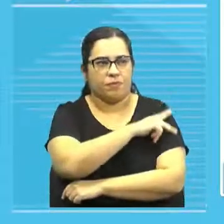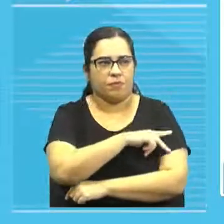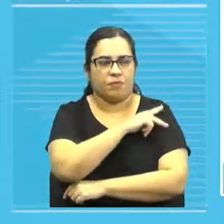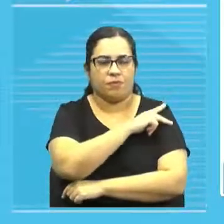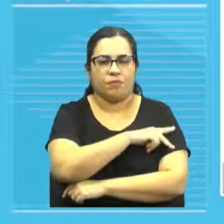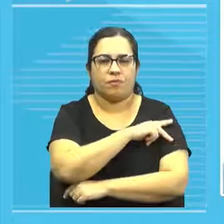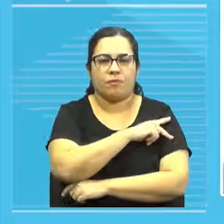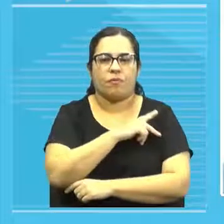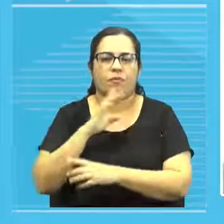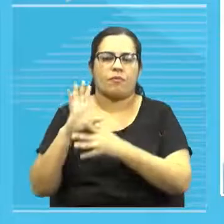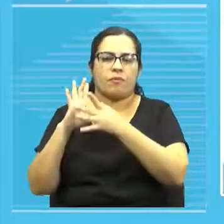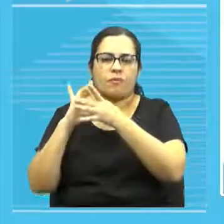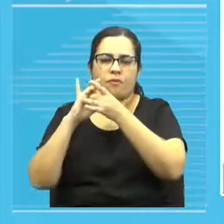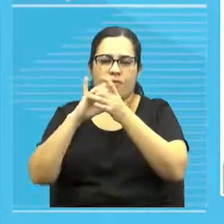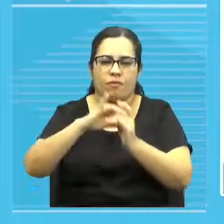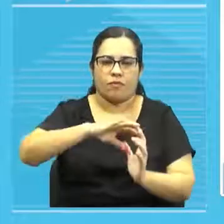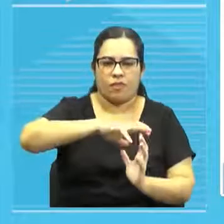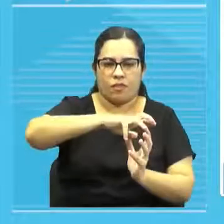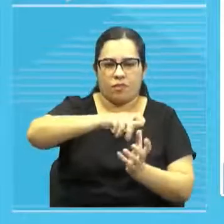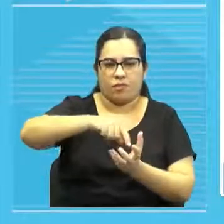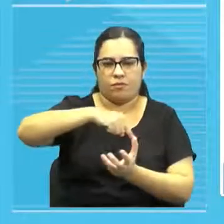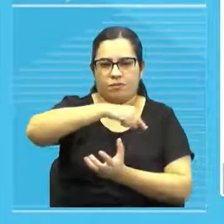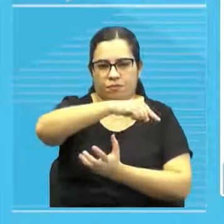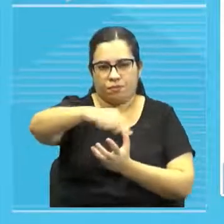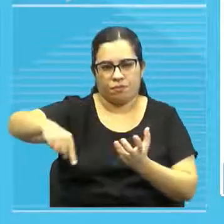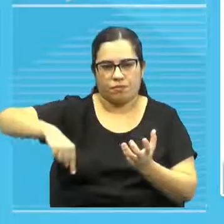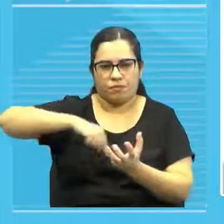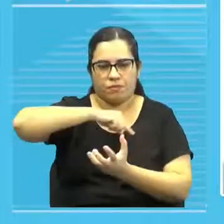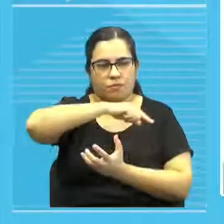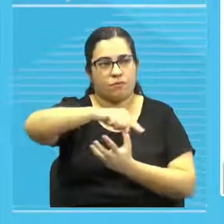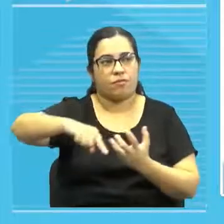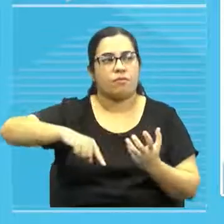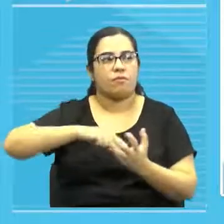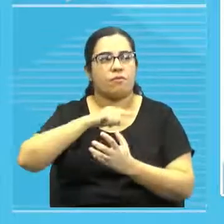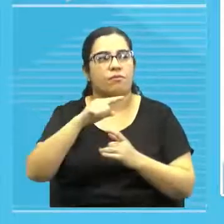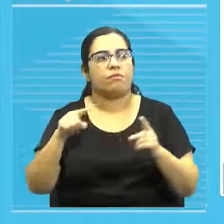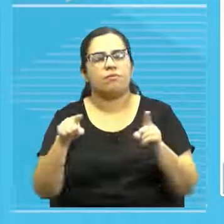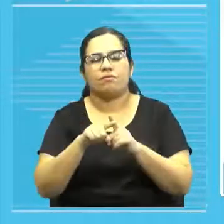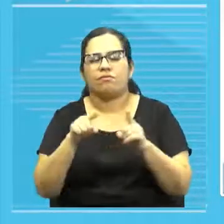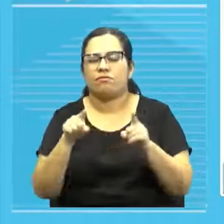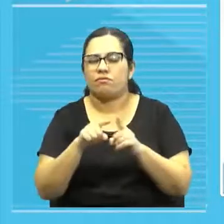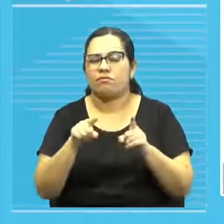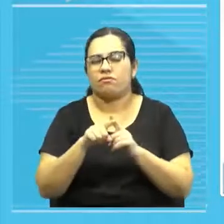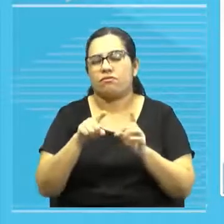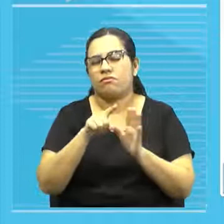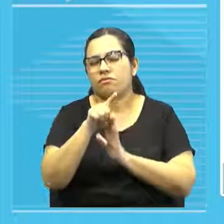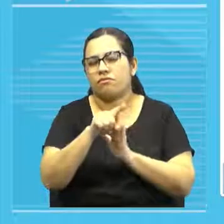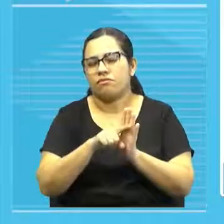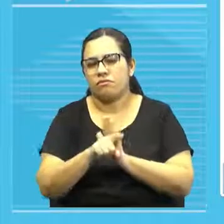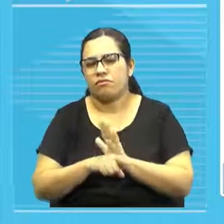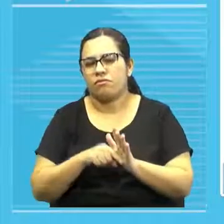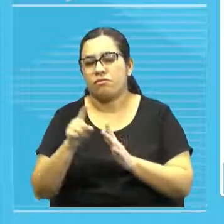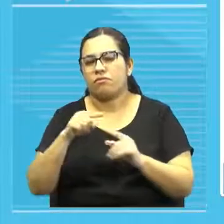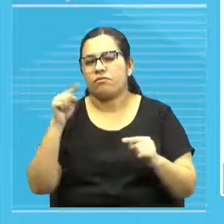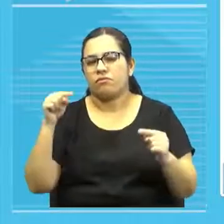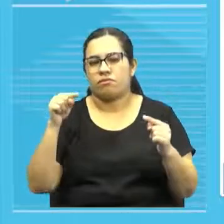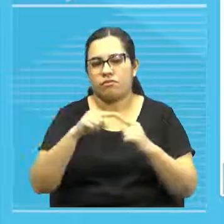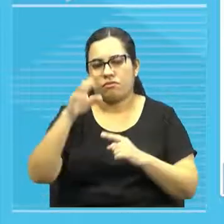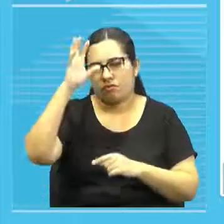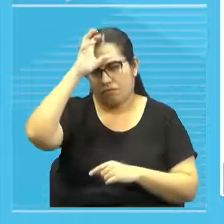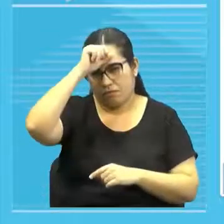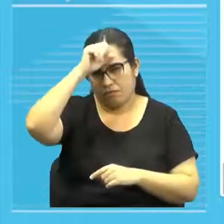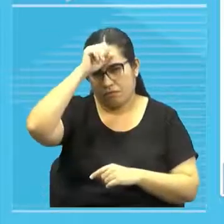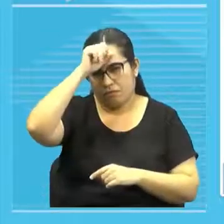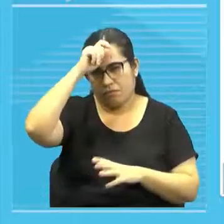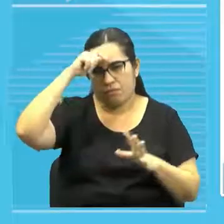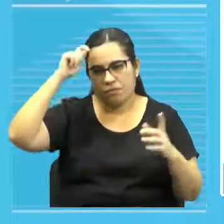contexto do mundo globalizado o e analisar o seu objetivo né de aprendizagem